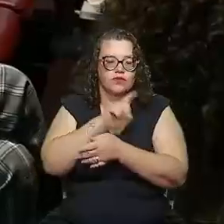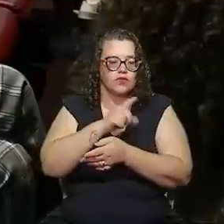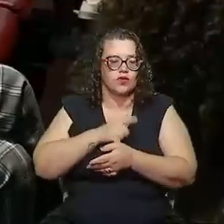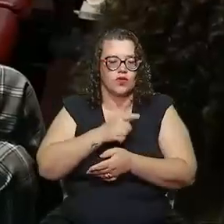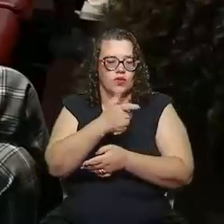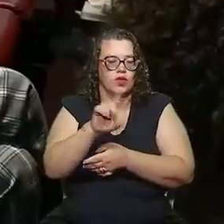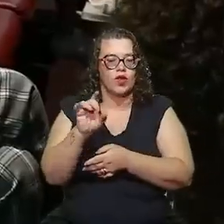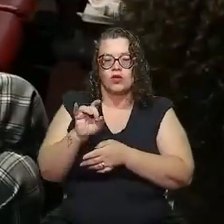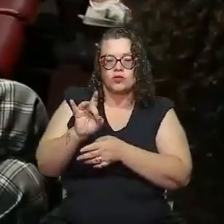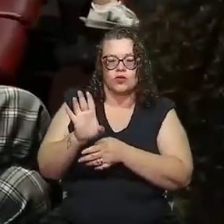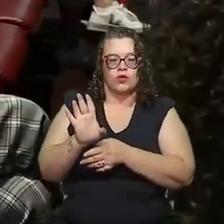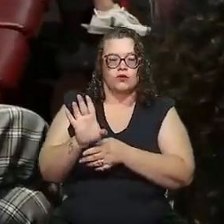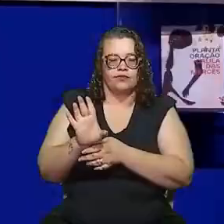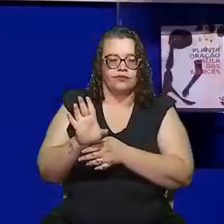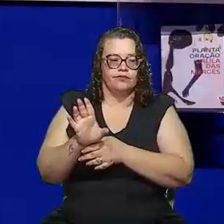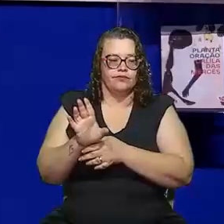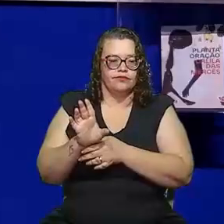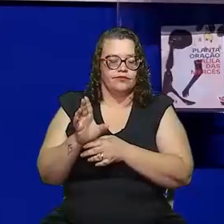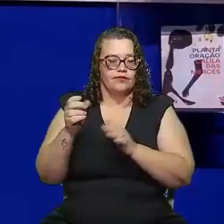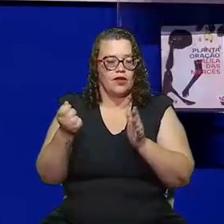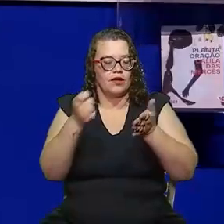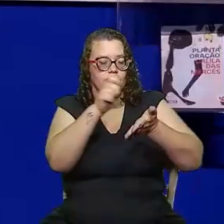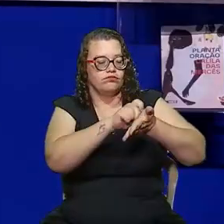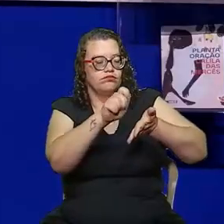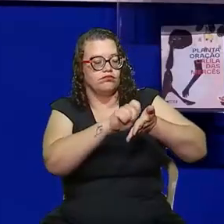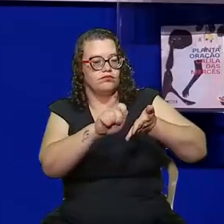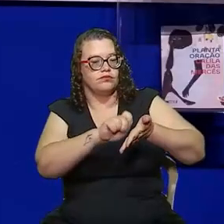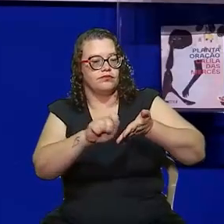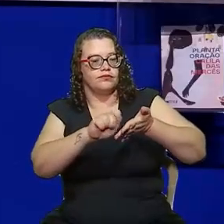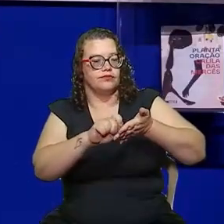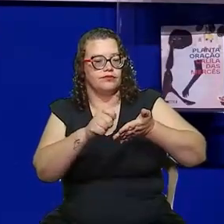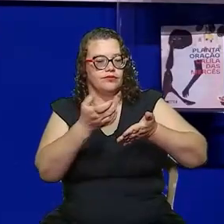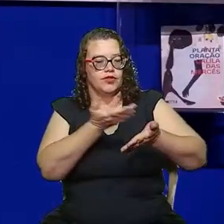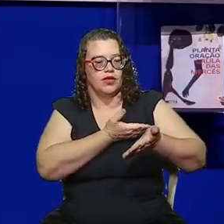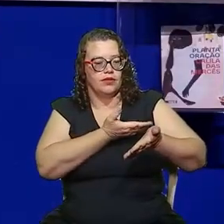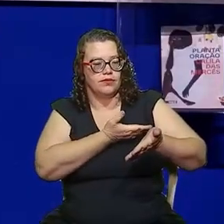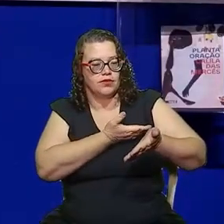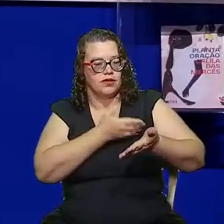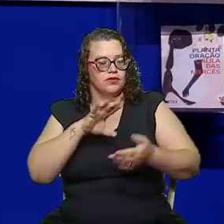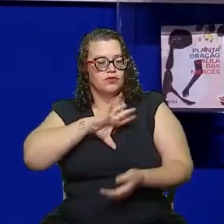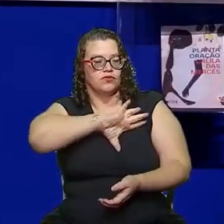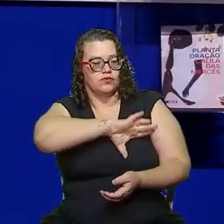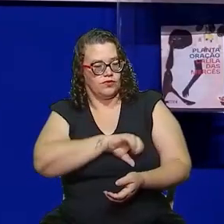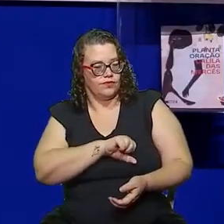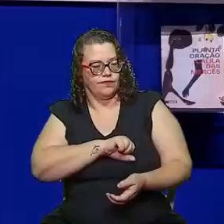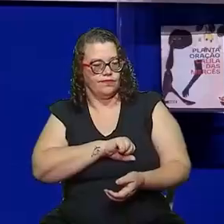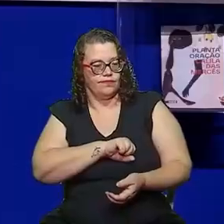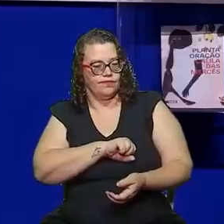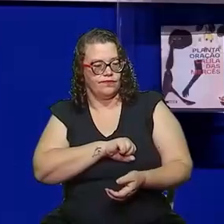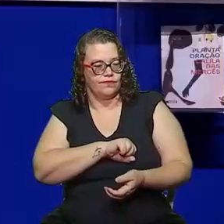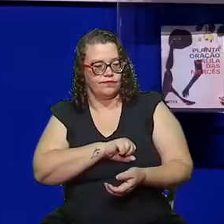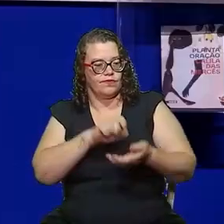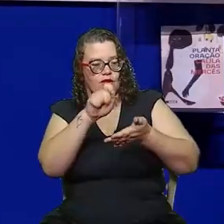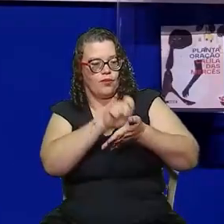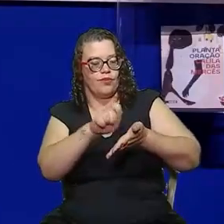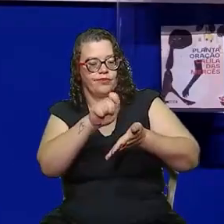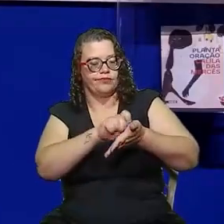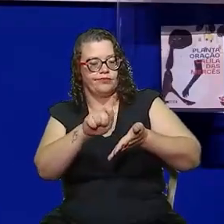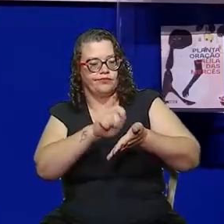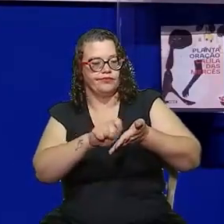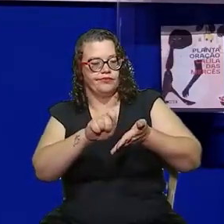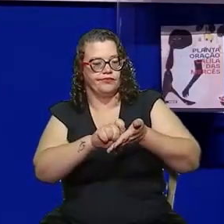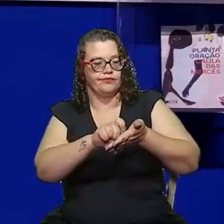registro, né, da nossa amizade, do nosso amor. Ele é o registro